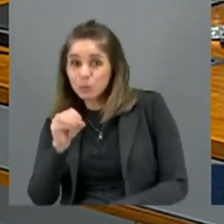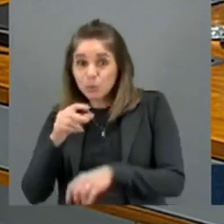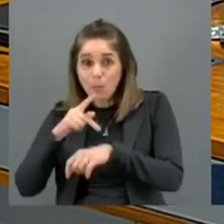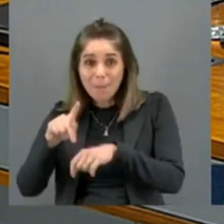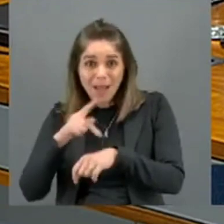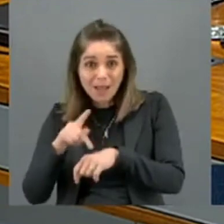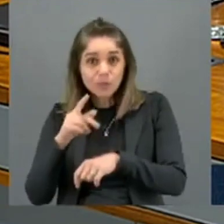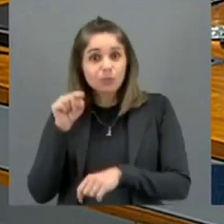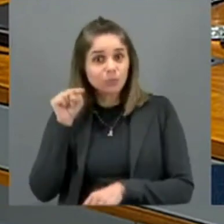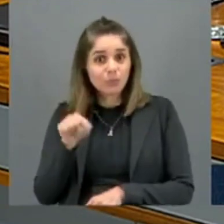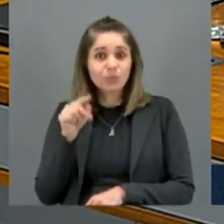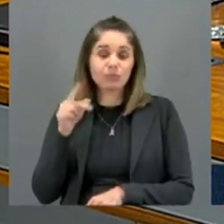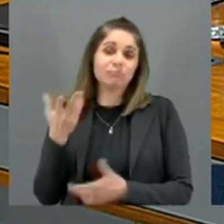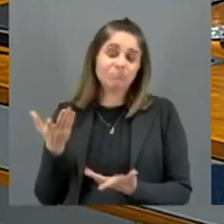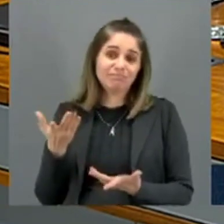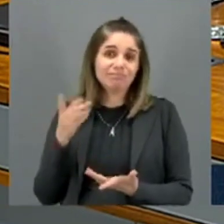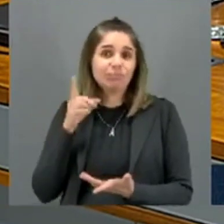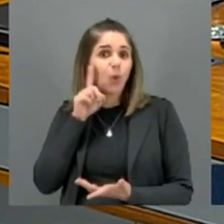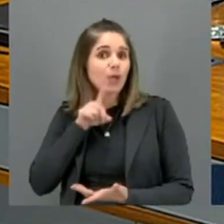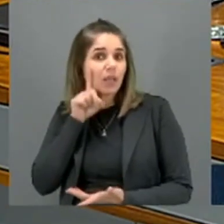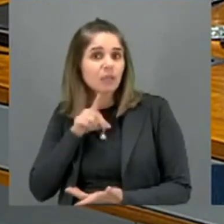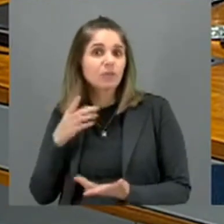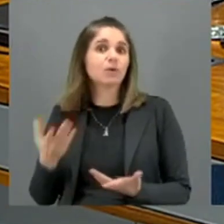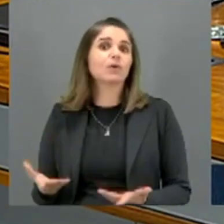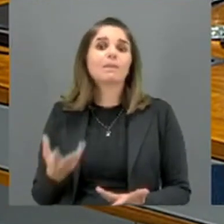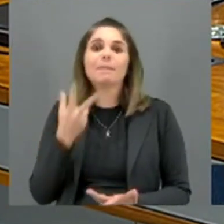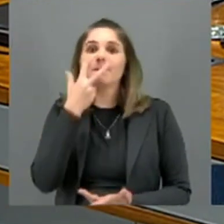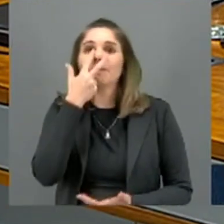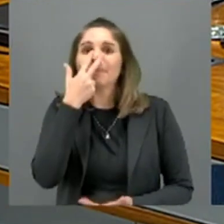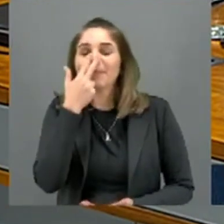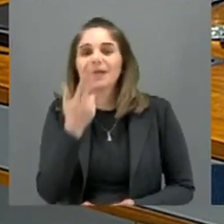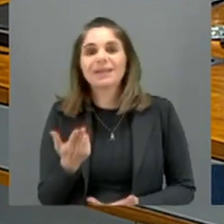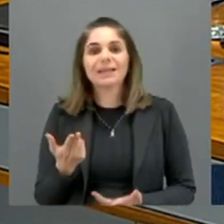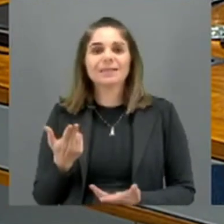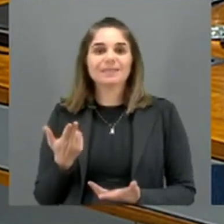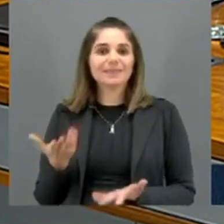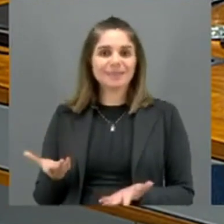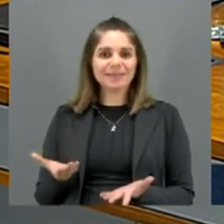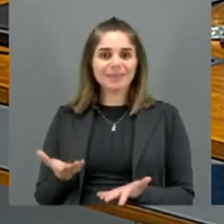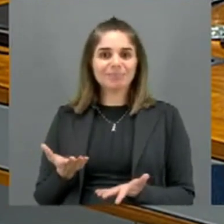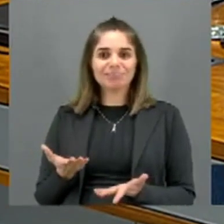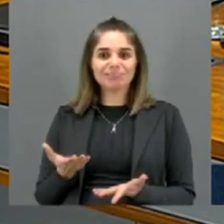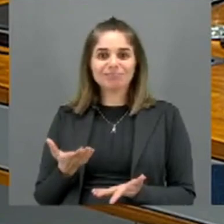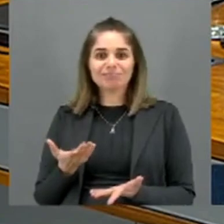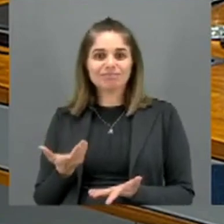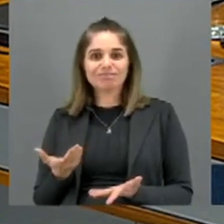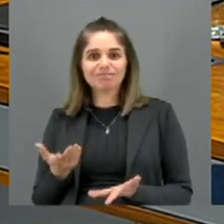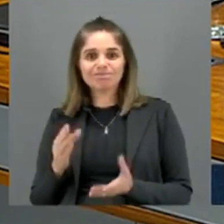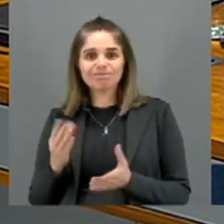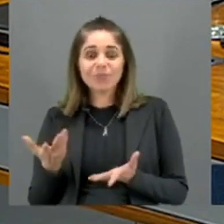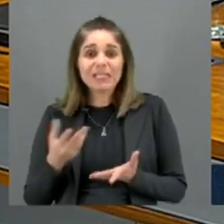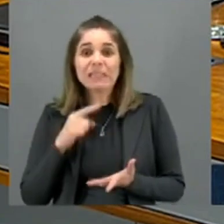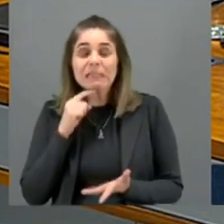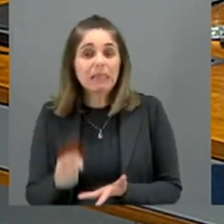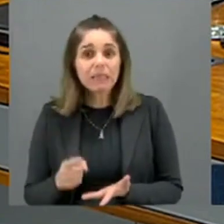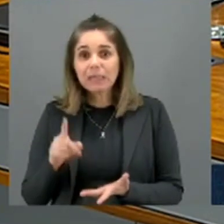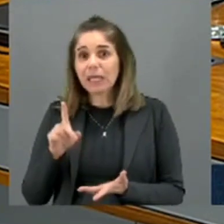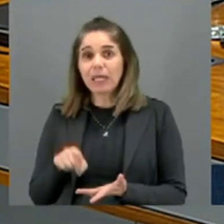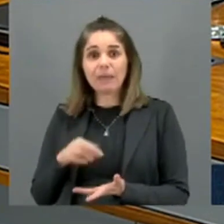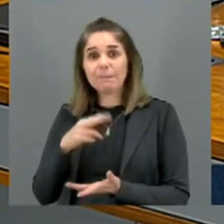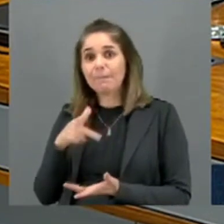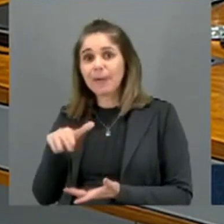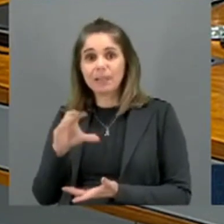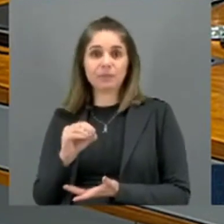pardo, você está colocando um fim de linha de um processo todo. Ninguém é mais pardo, não aceitam mais os pardos